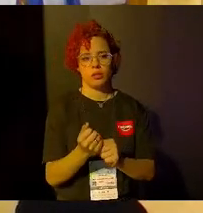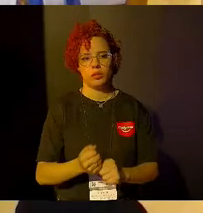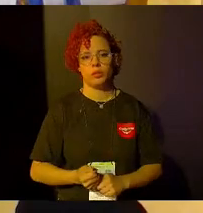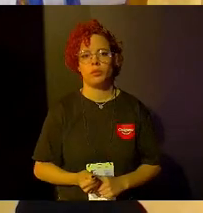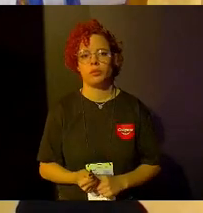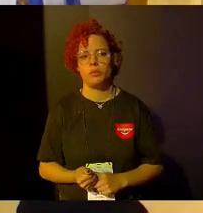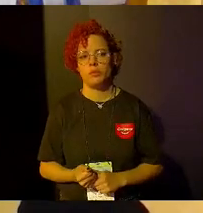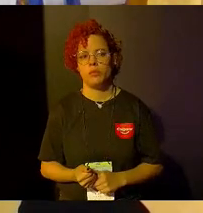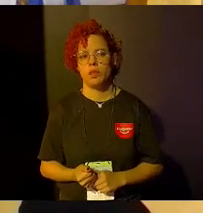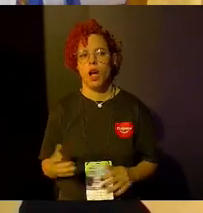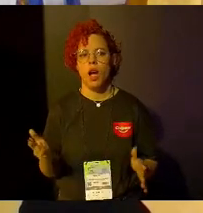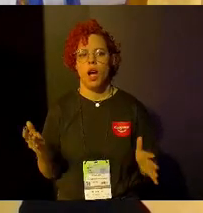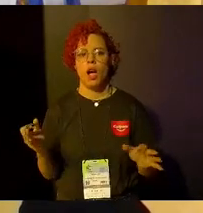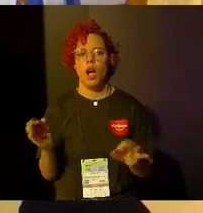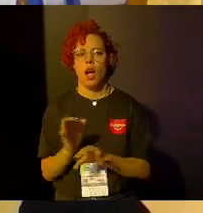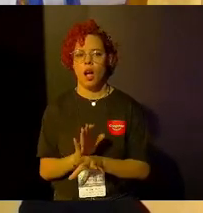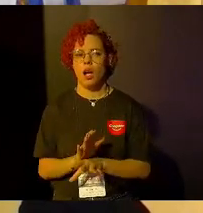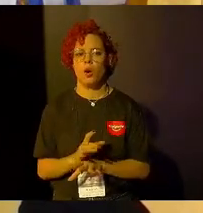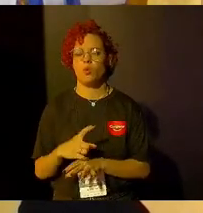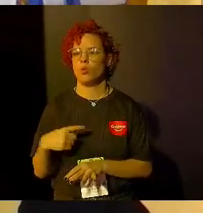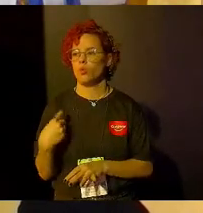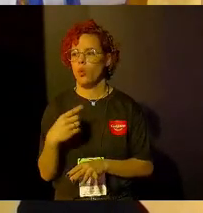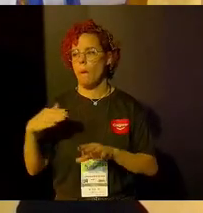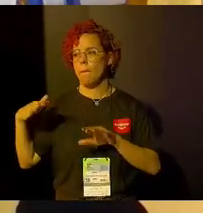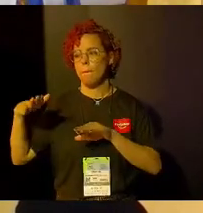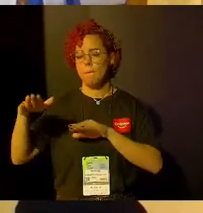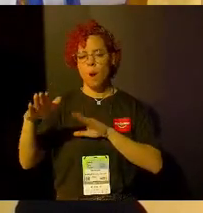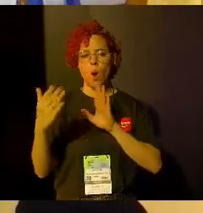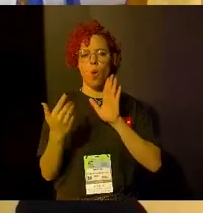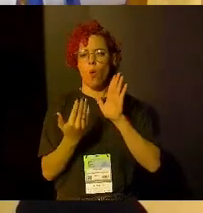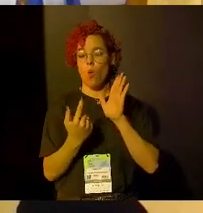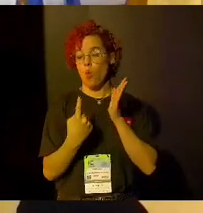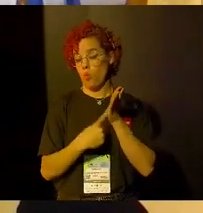fechado com a gente nesse acordo